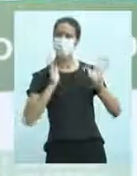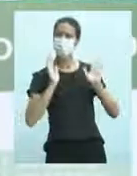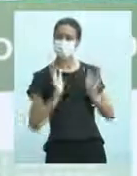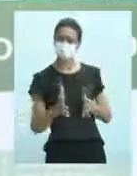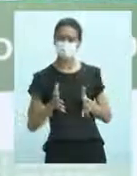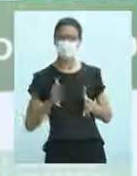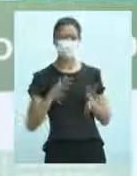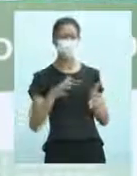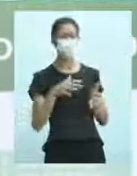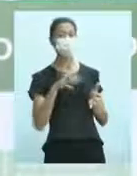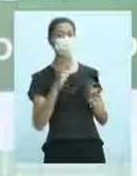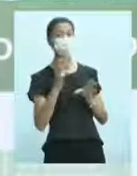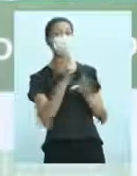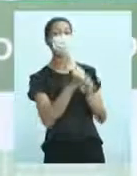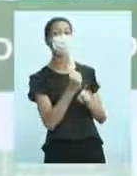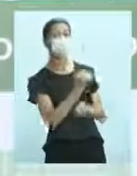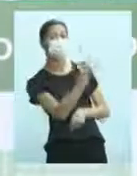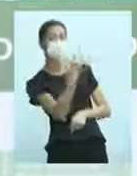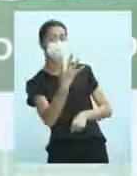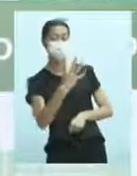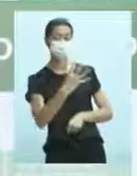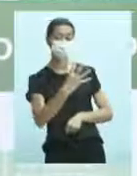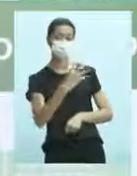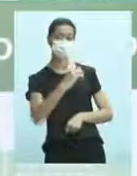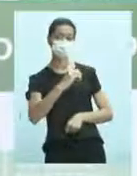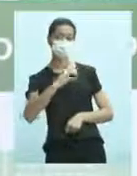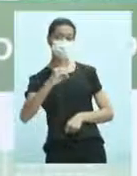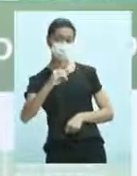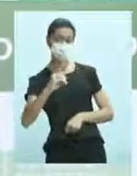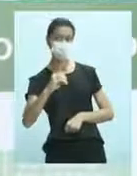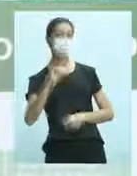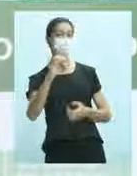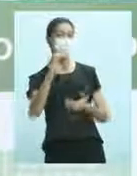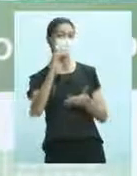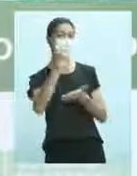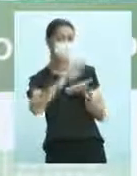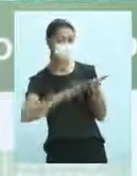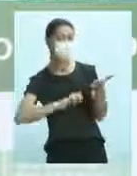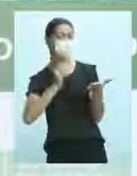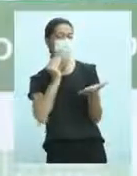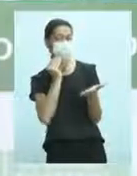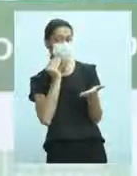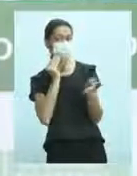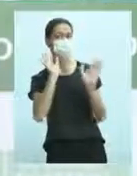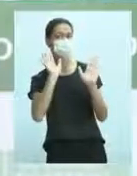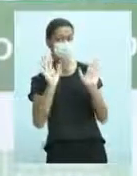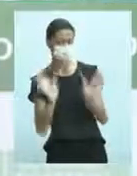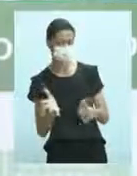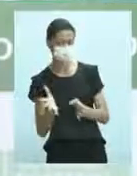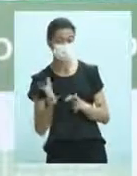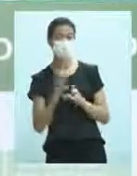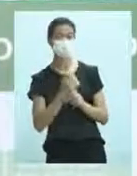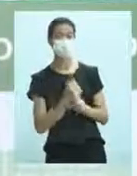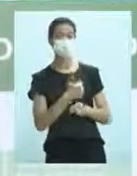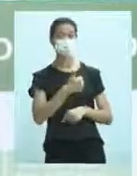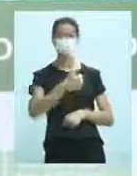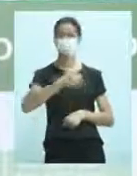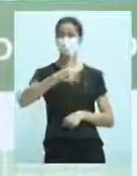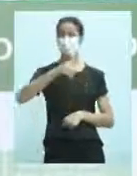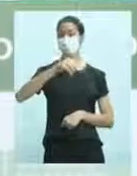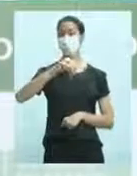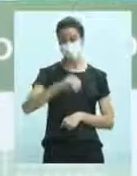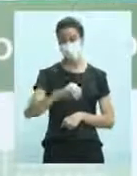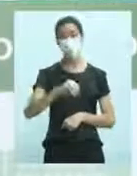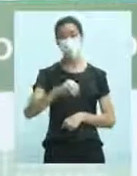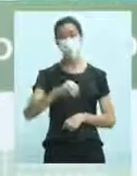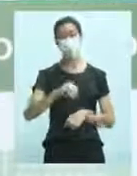400 amostras de no drive-thru entre as quais é 1001 positivo